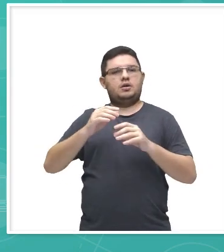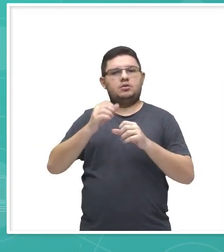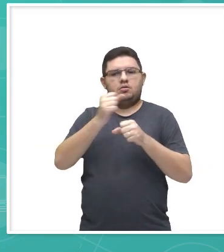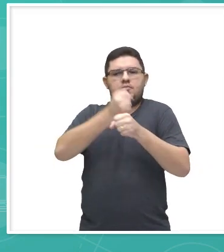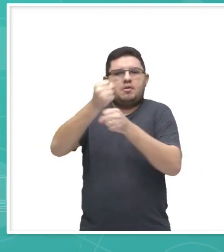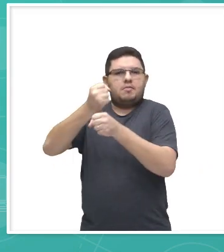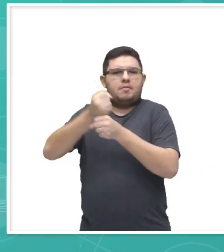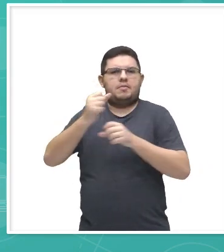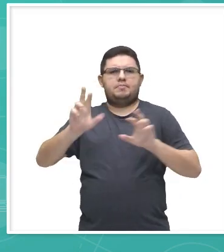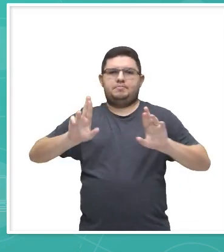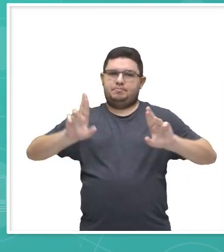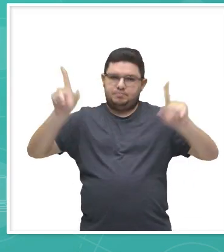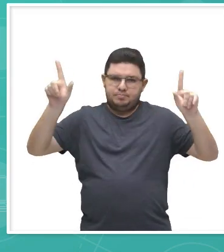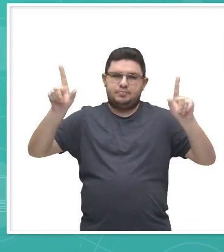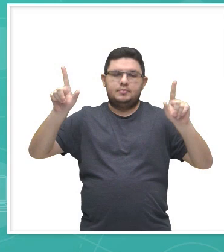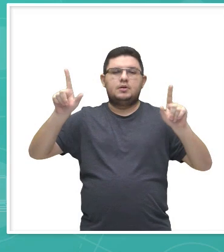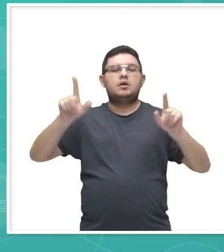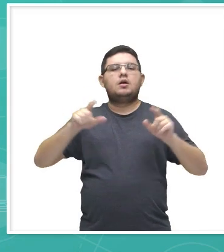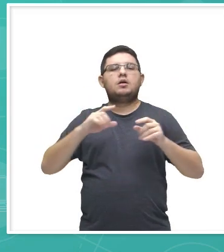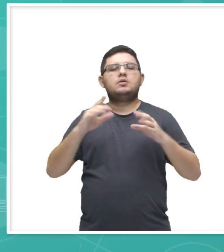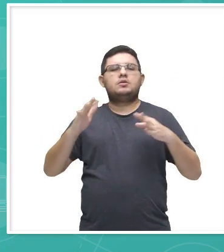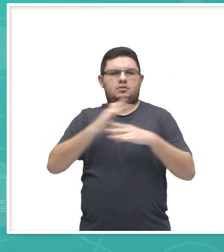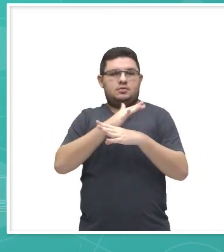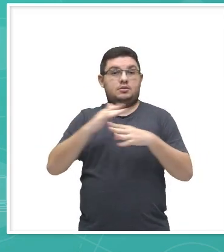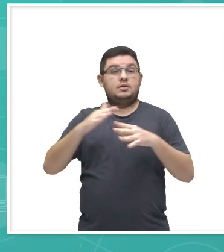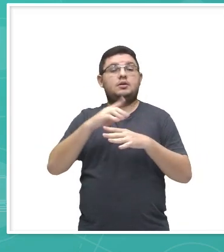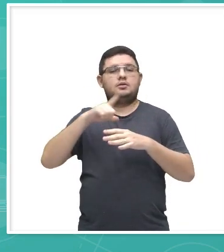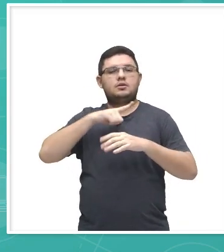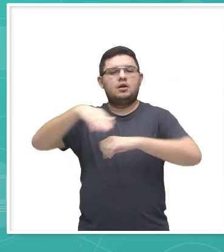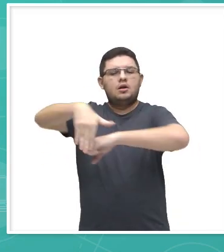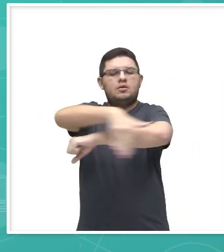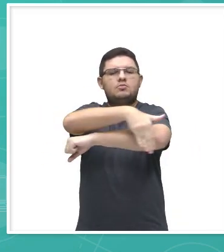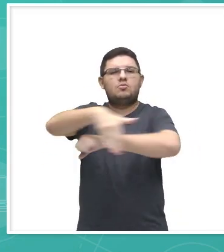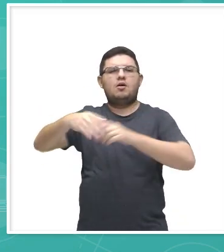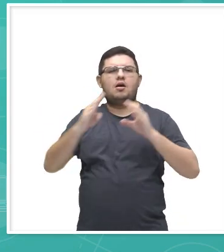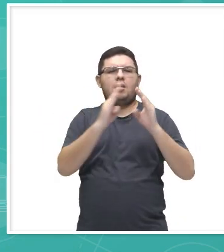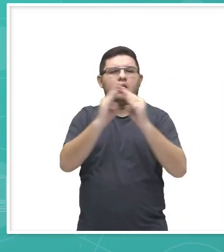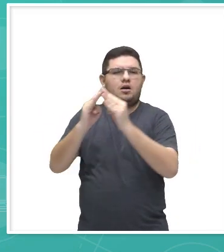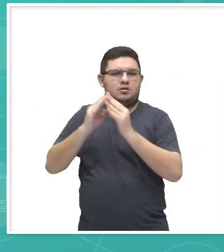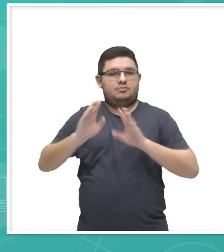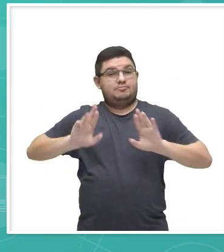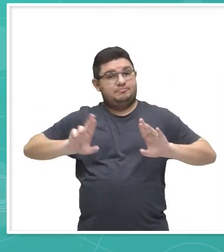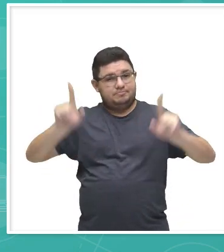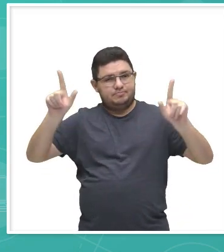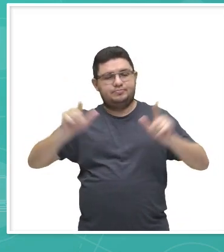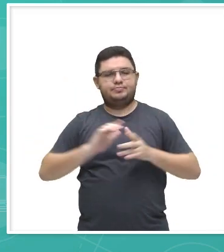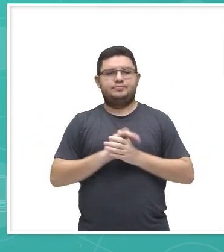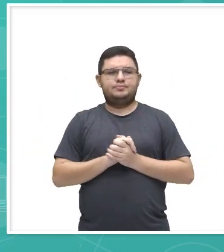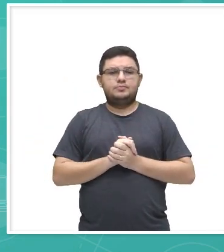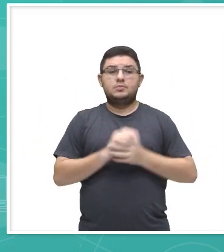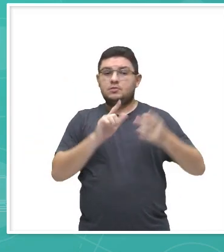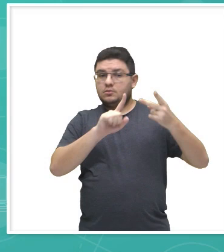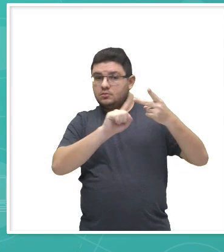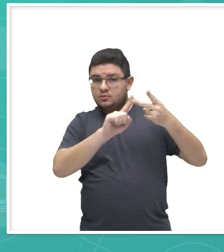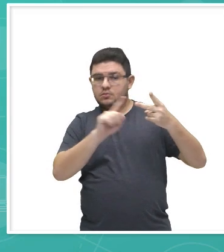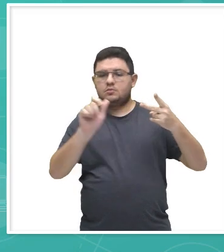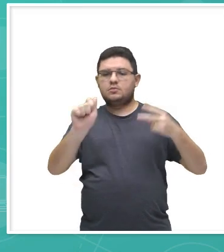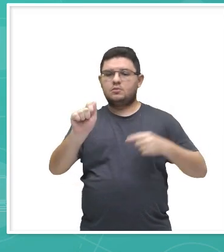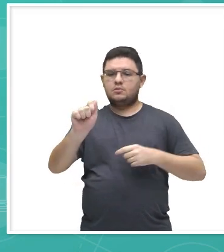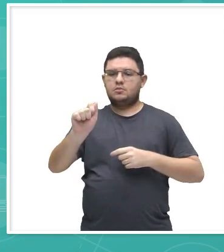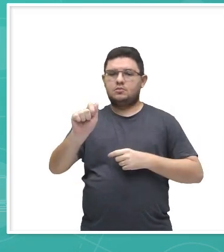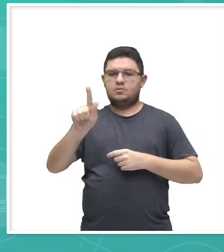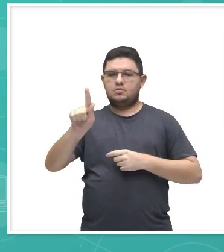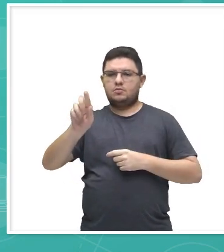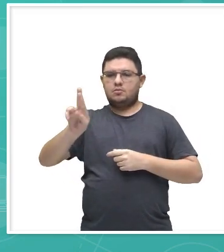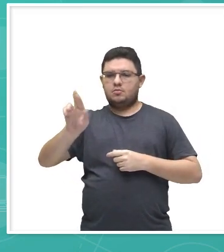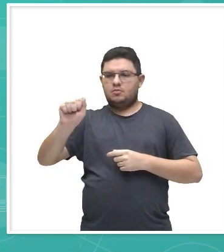gente já tem a parte urbana, né? Daquele local. Aí nós temos também o agrário, né? Que já vai se referir